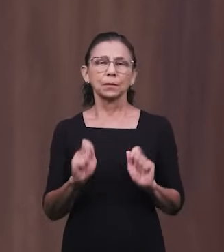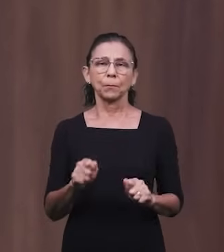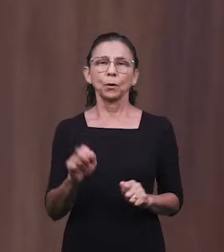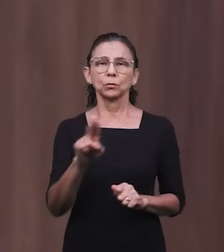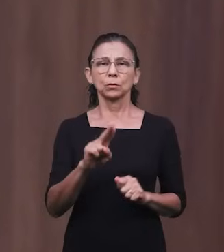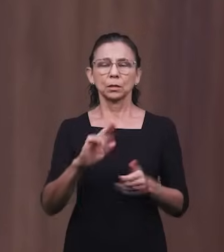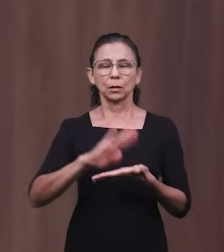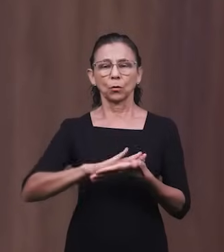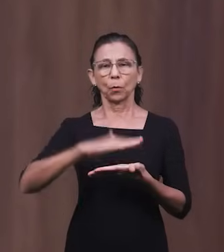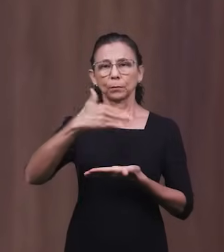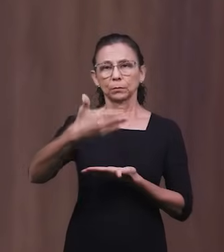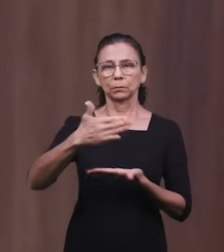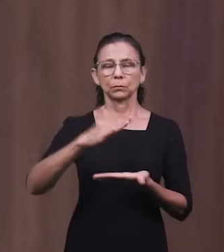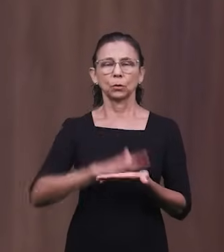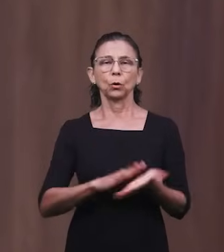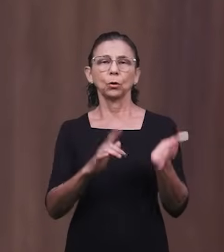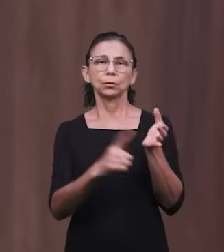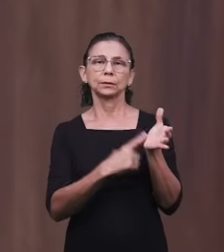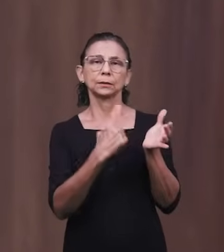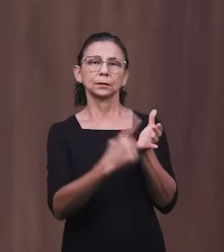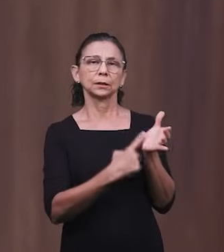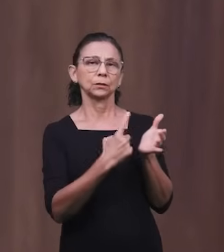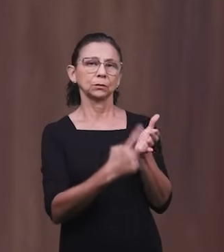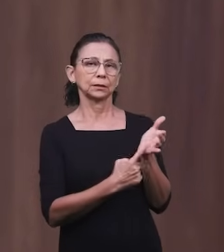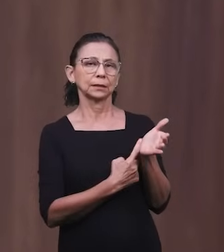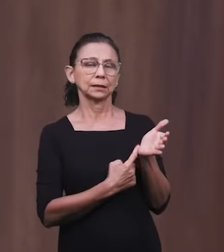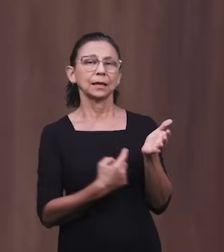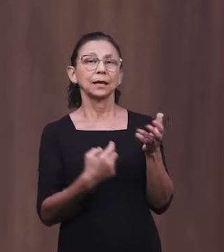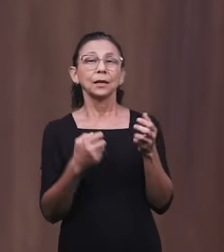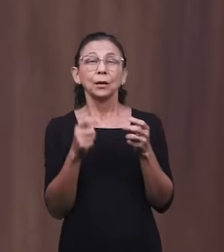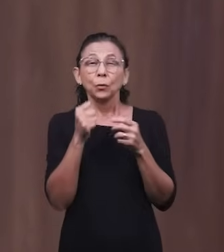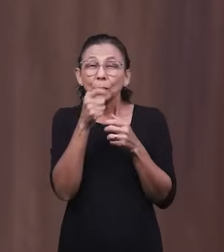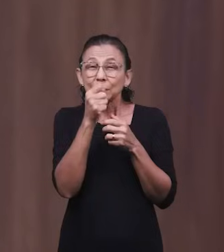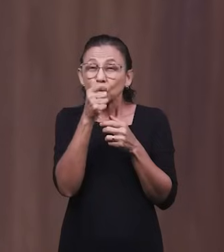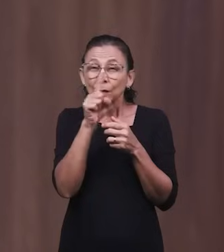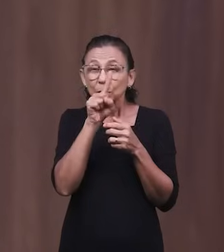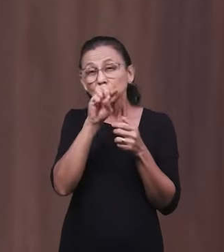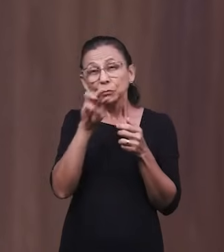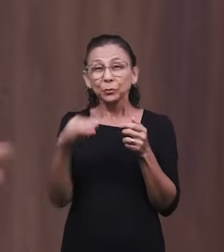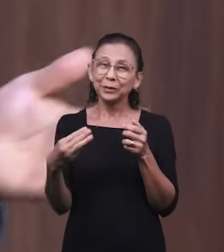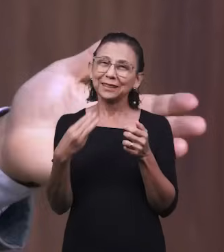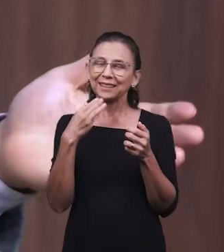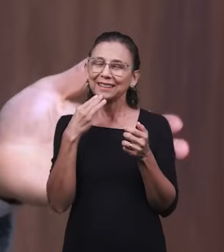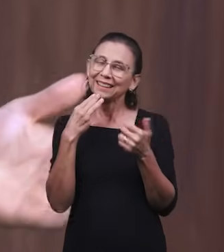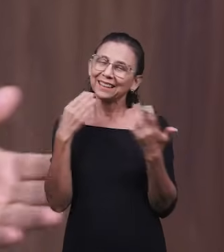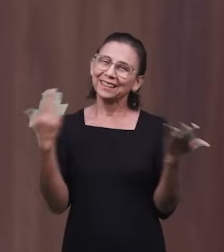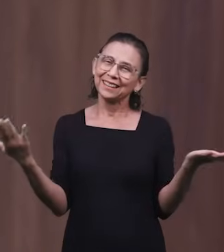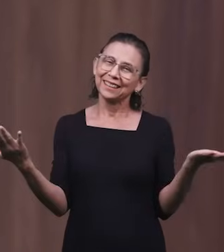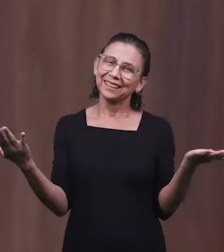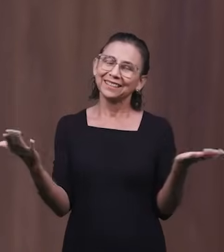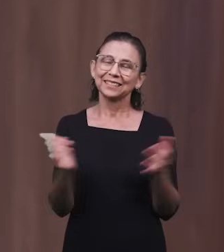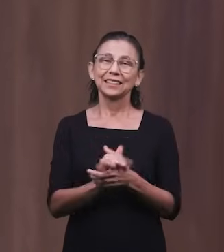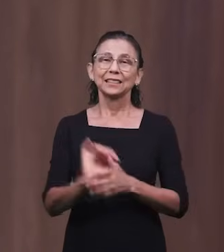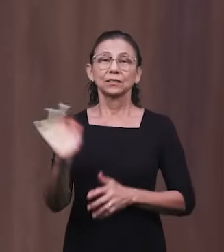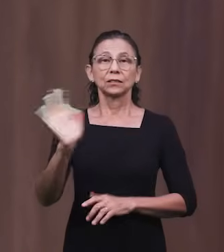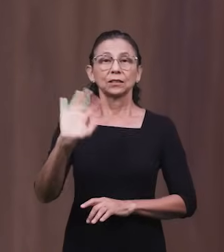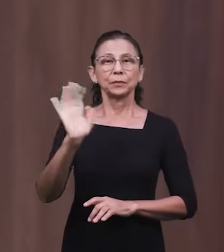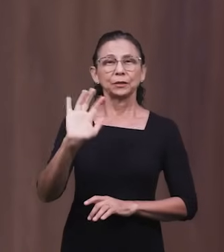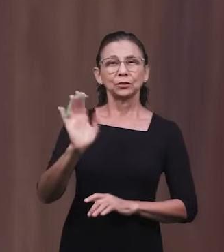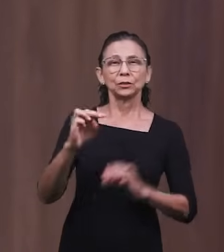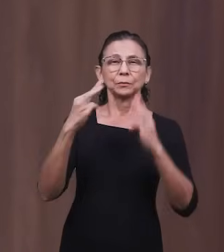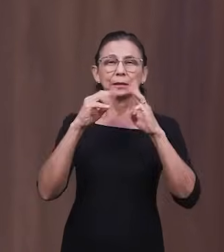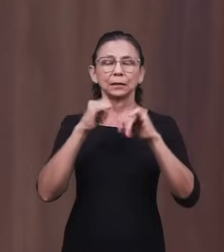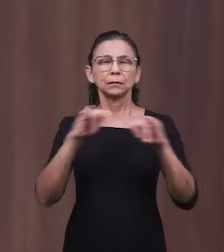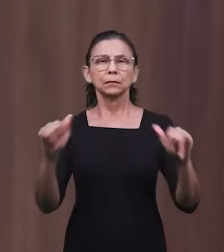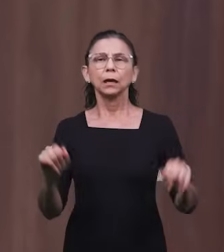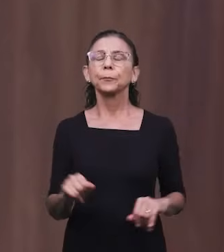computador, usando aí o seu celular, então vamos evangelizar, está quase chegando a 1 milhão, e nós estamos aqui nos despedindo do Manaí News. Teve